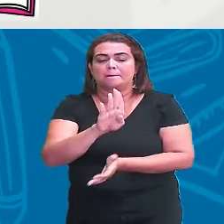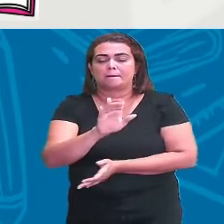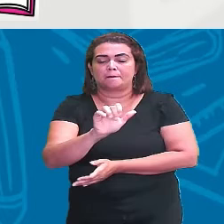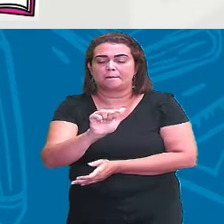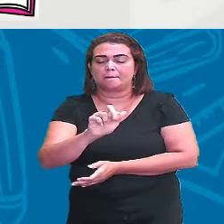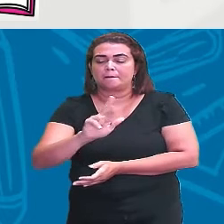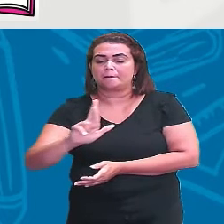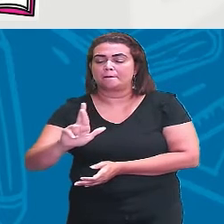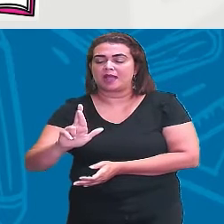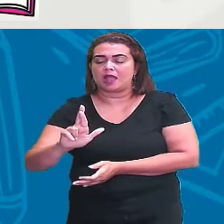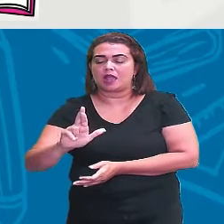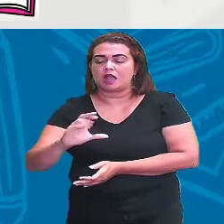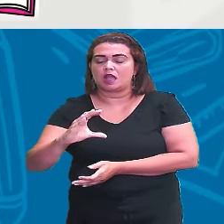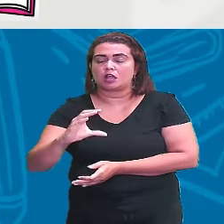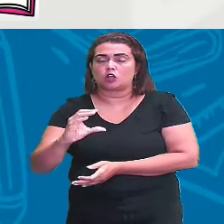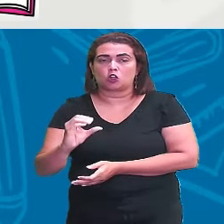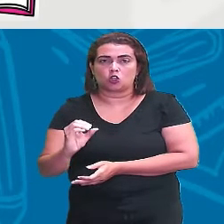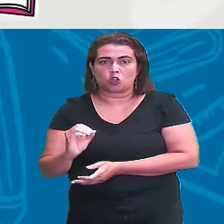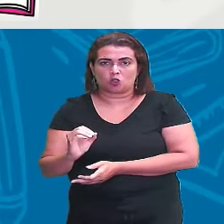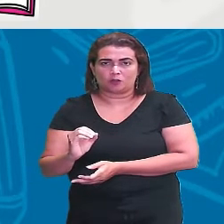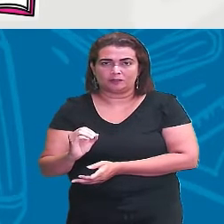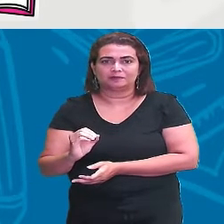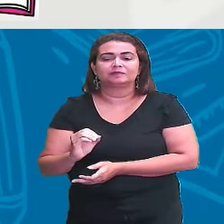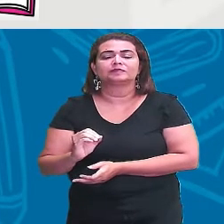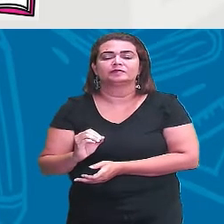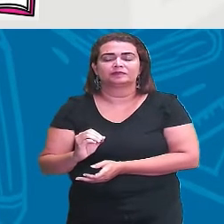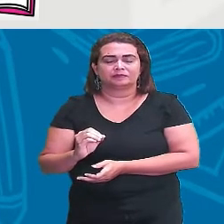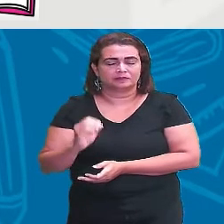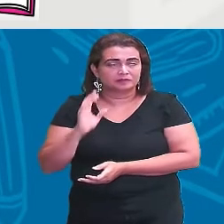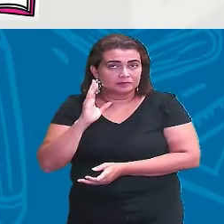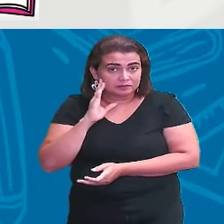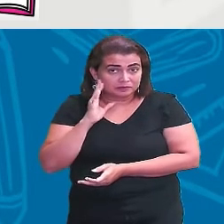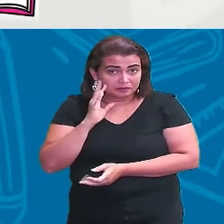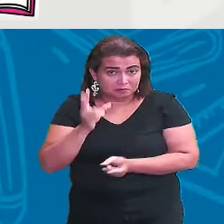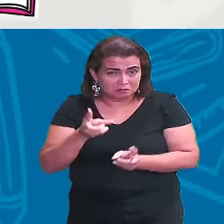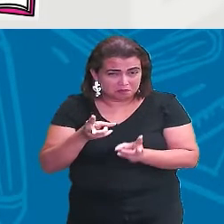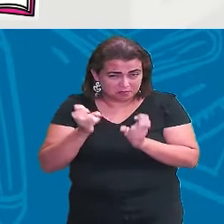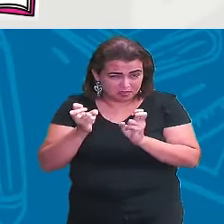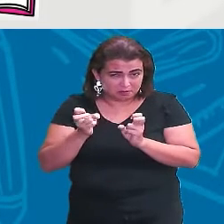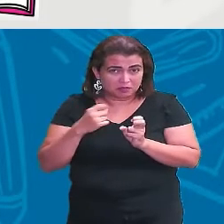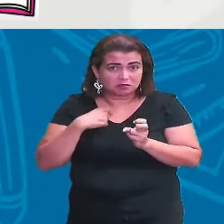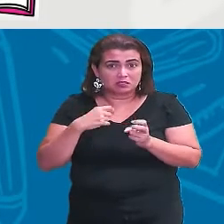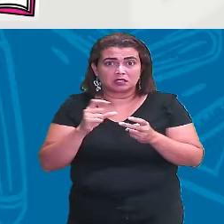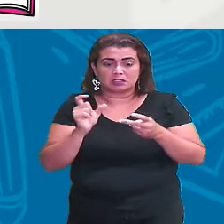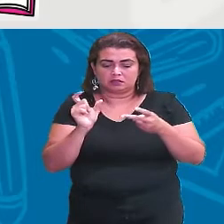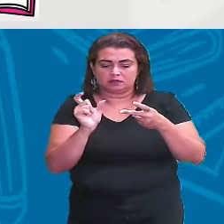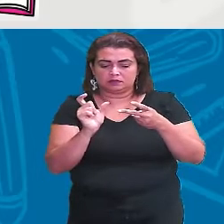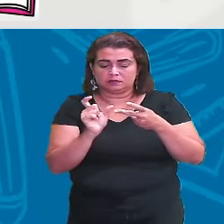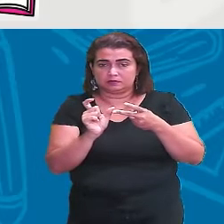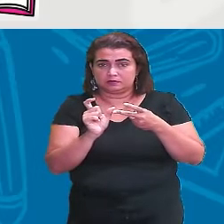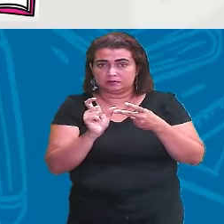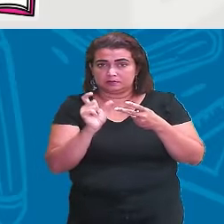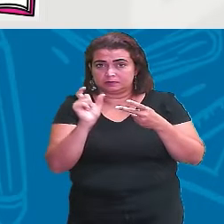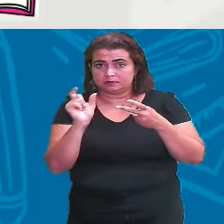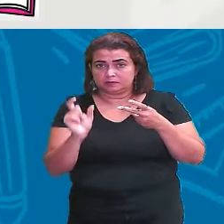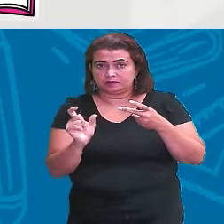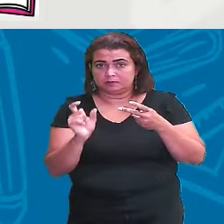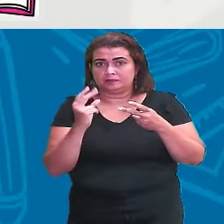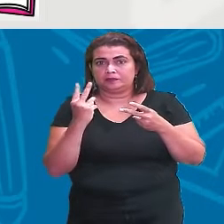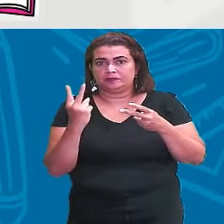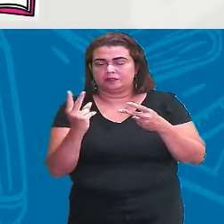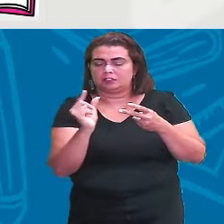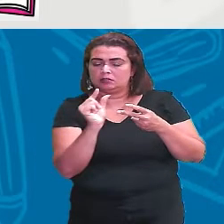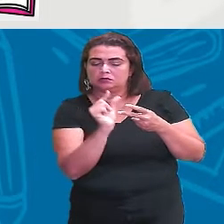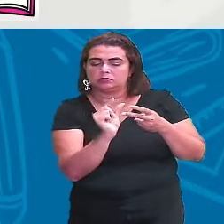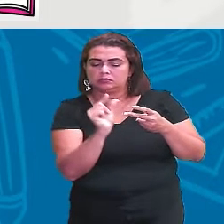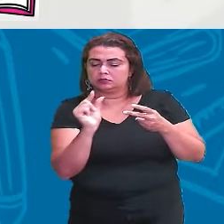barco, olha só, tá vendo? Então, aí a gente chama de dissílaba. Lembra do D,